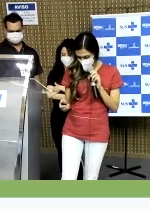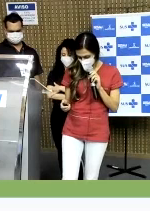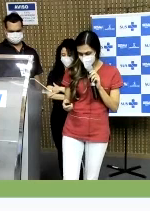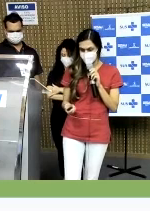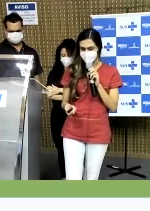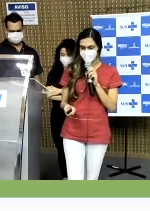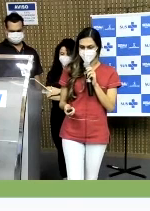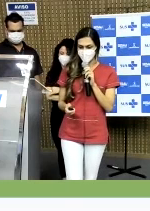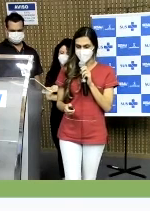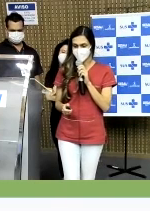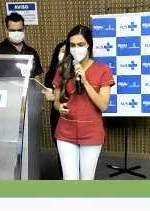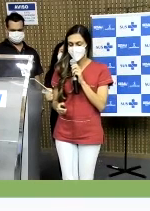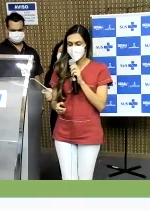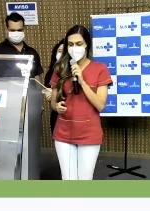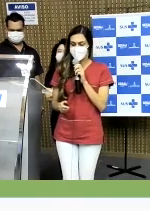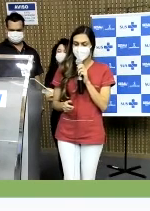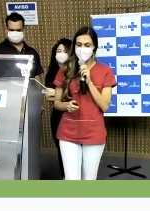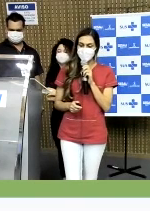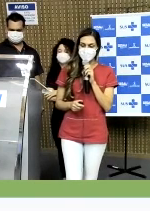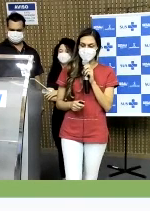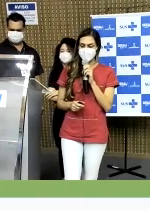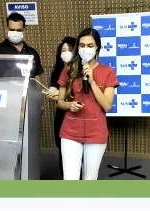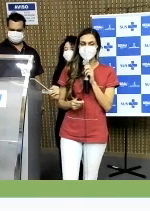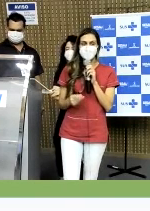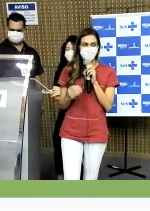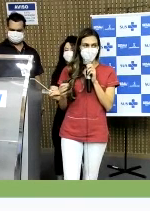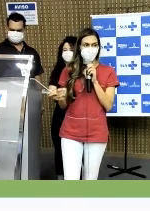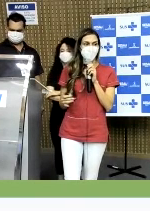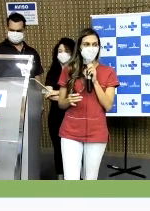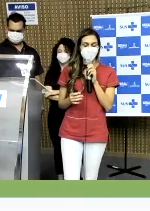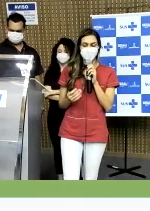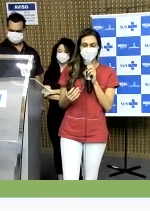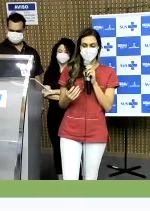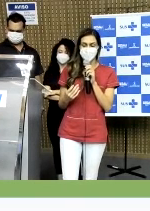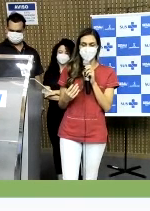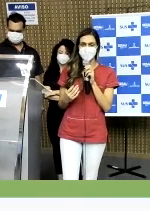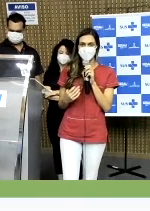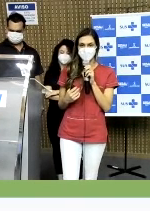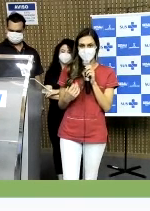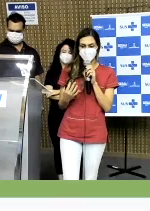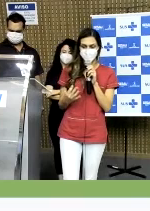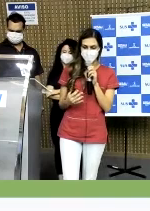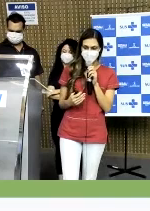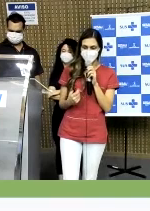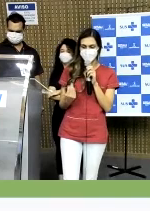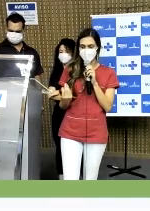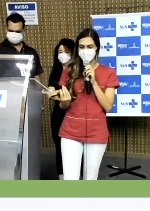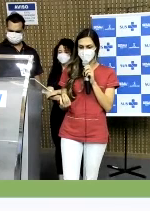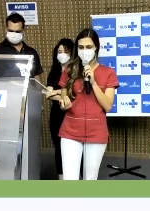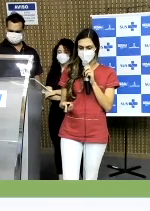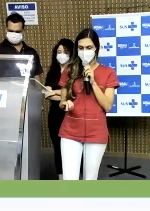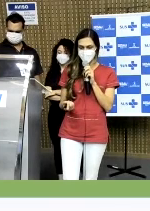Sobre o Previne Brasil, então. Há um aumento exponencial, né, relacionado ao ano de 2020 e o